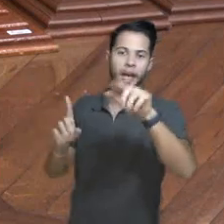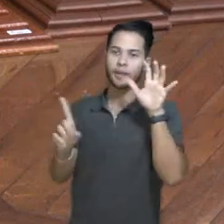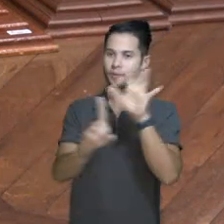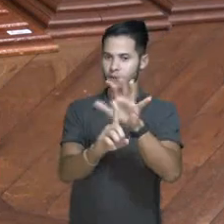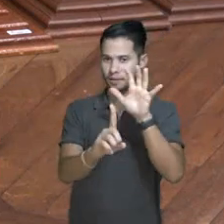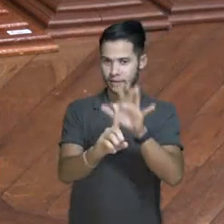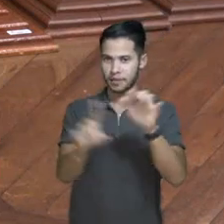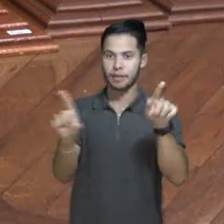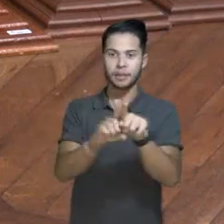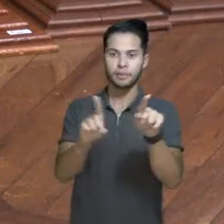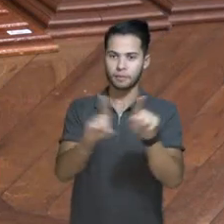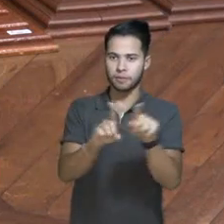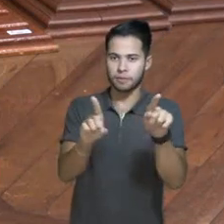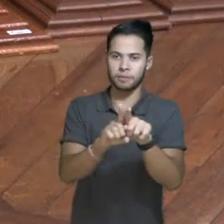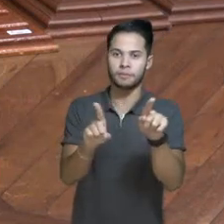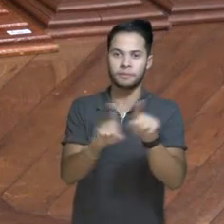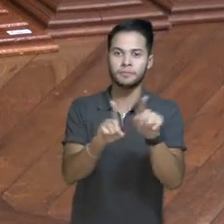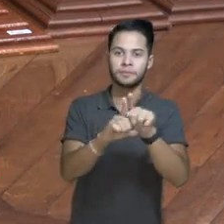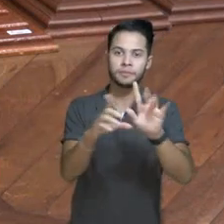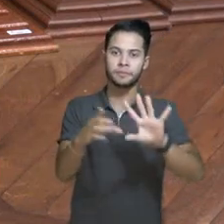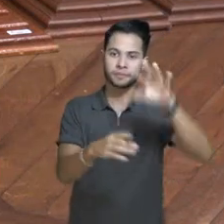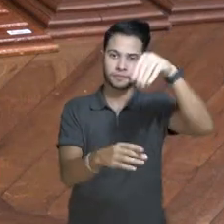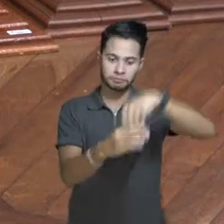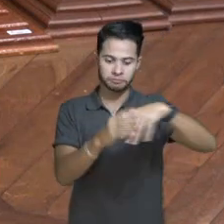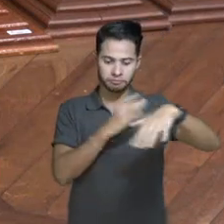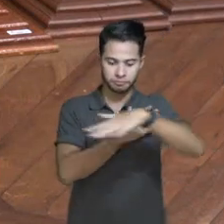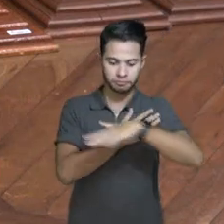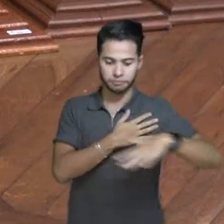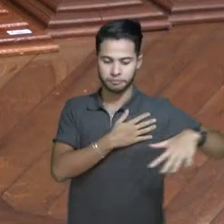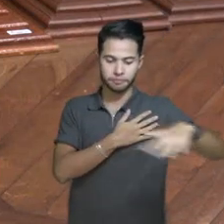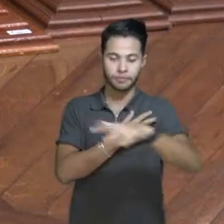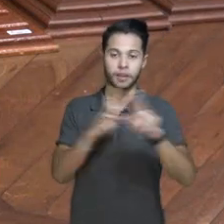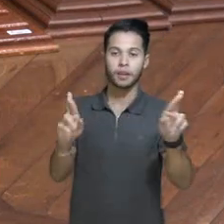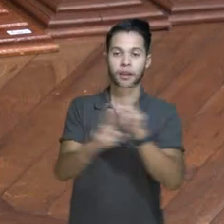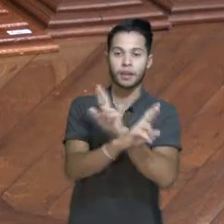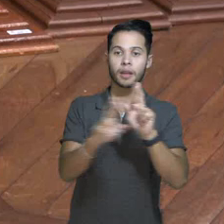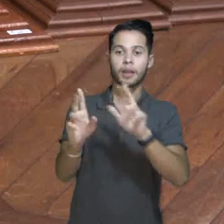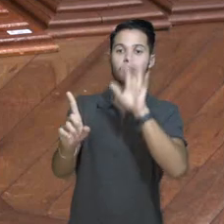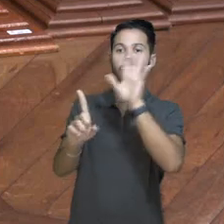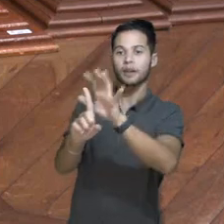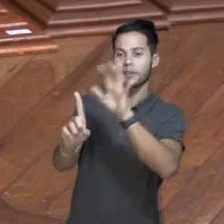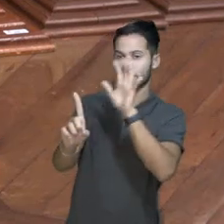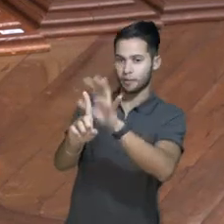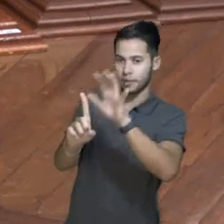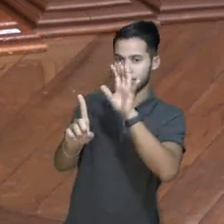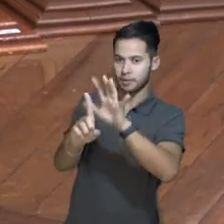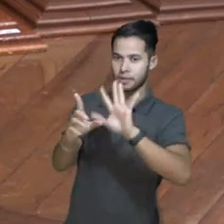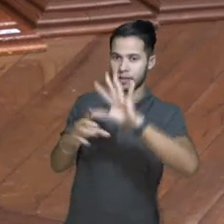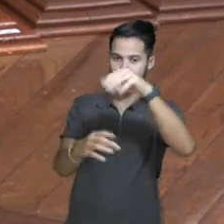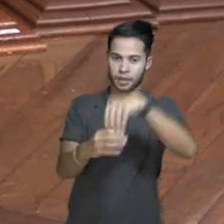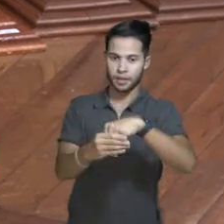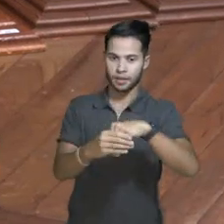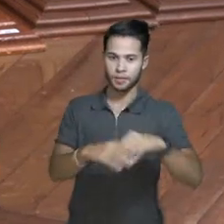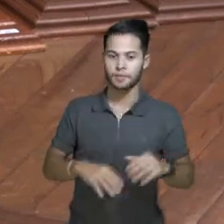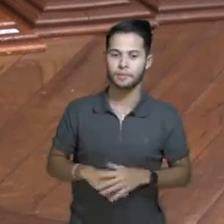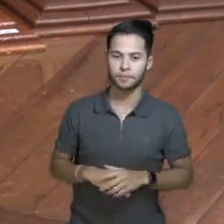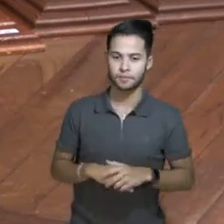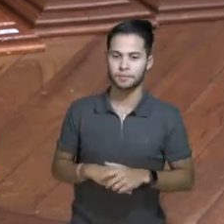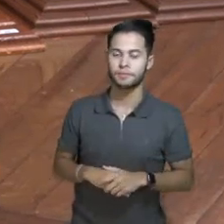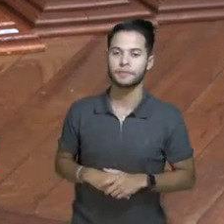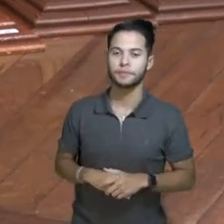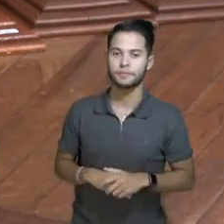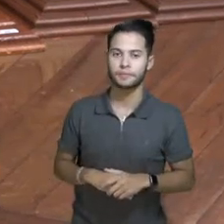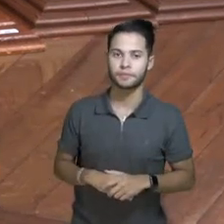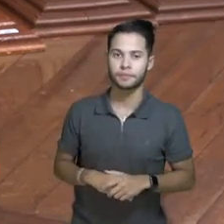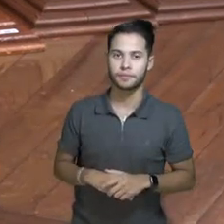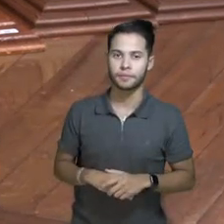meios extrínsecos influenciam nos meios intrínsecos o valon vai dizer que a